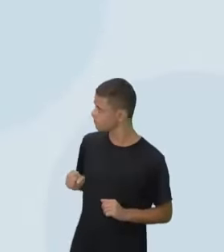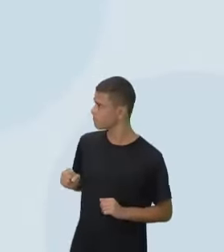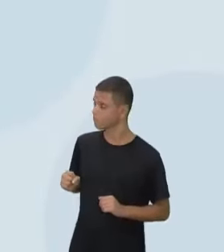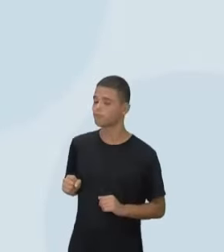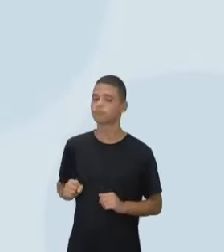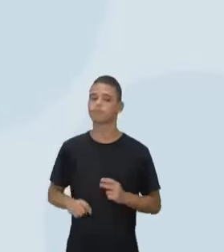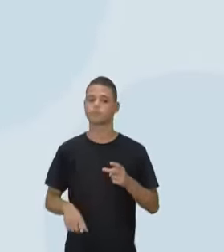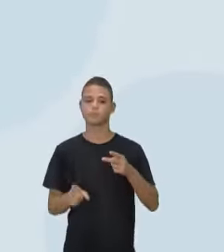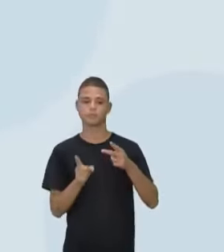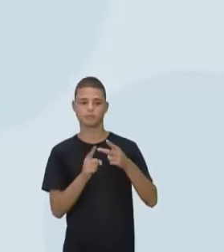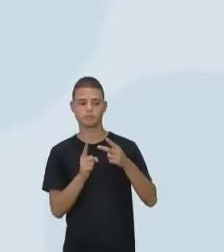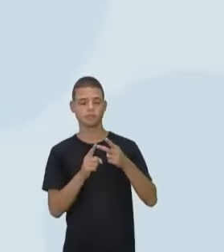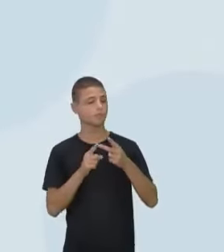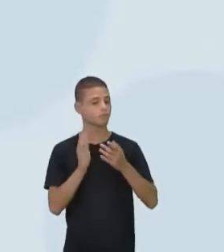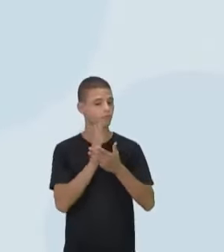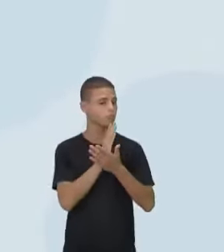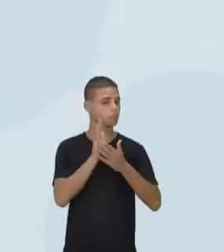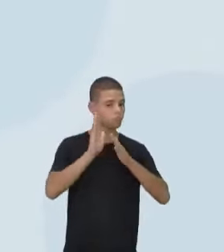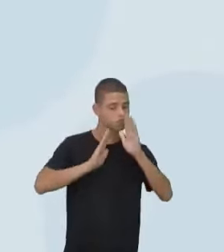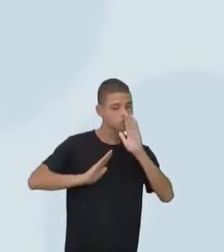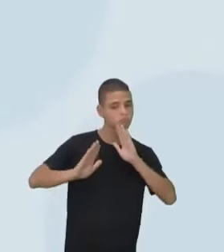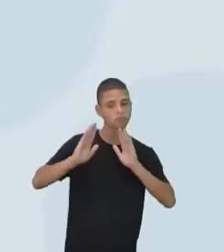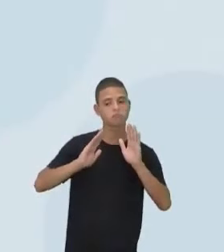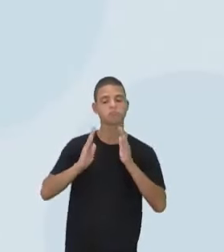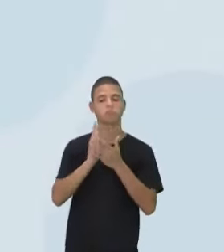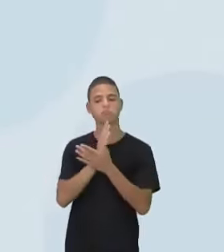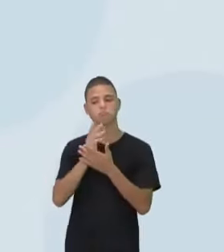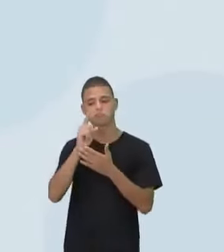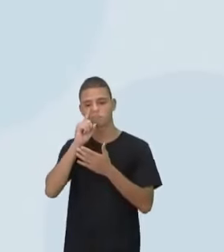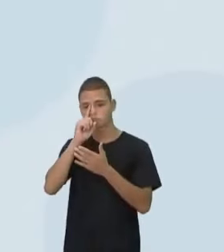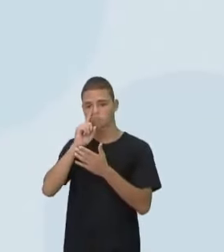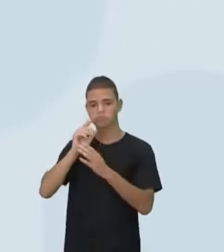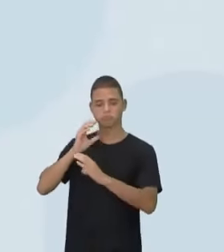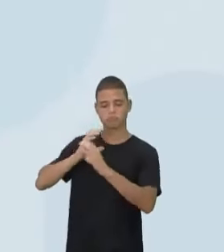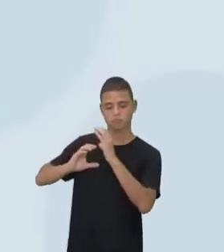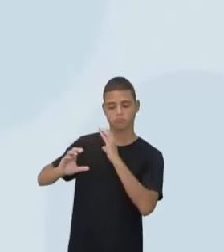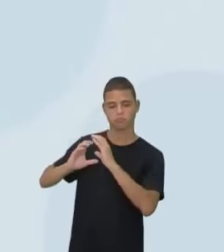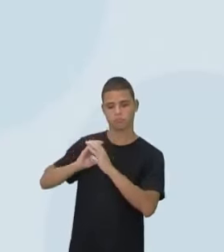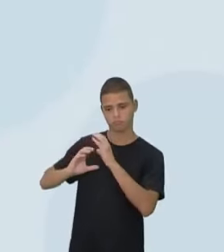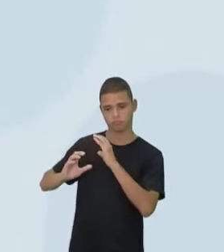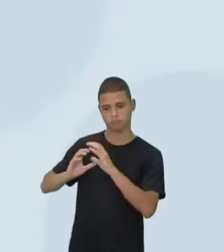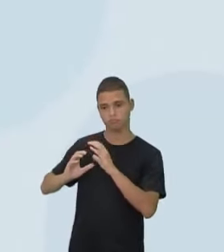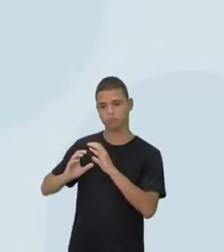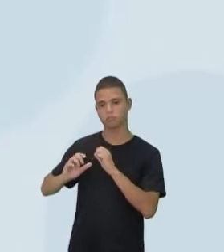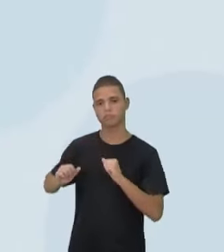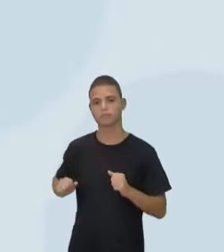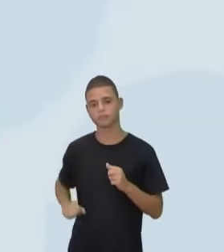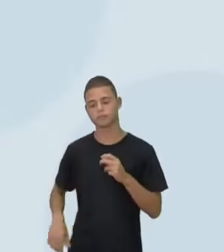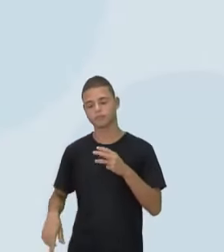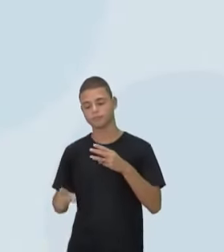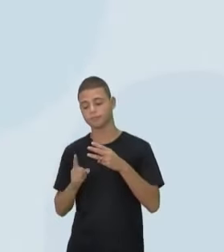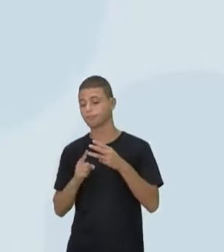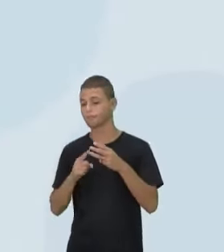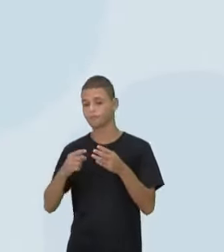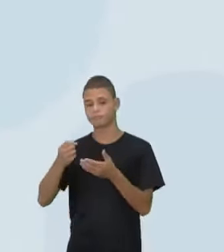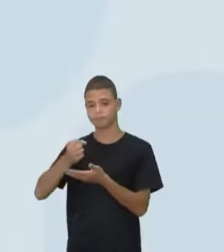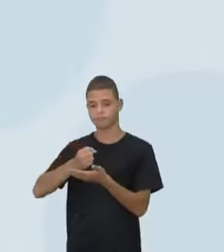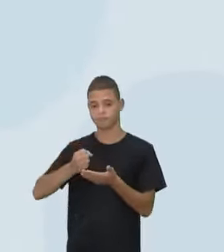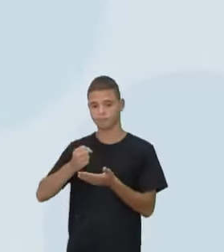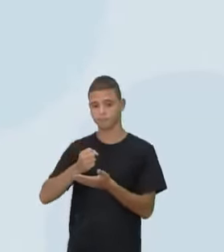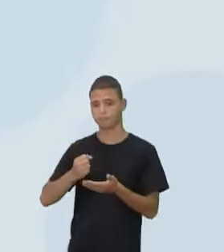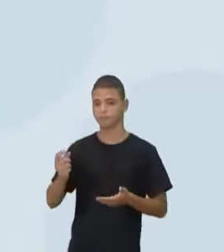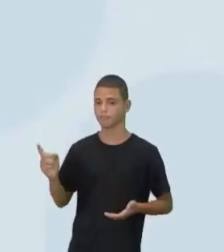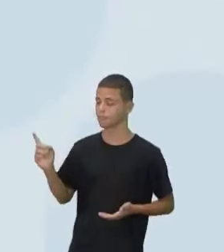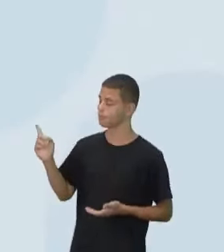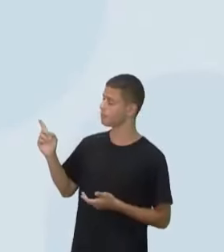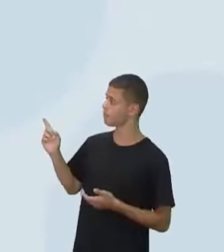as alertas sobre os riscos e desastres, né, relacionado aí à comunicação do risco no meio da pirâmide, e a base dessa pirâmide, que é o que a